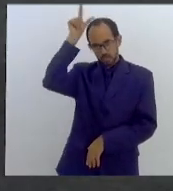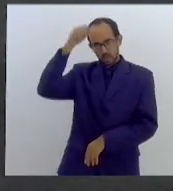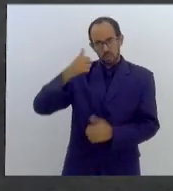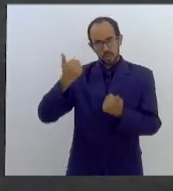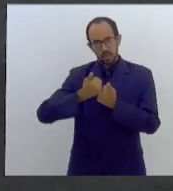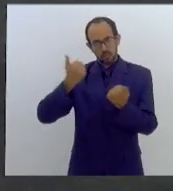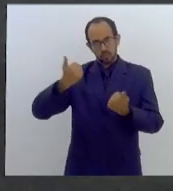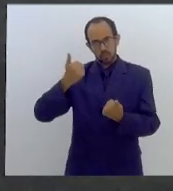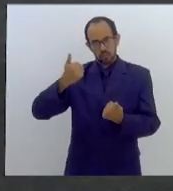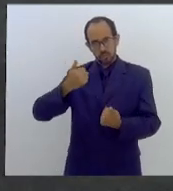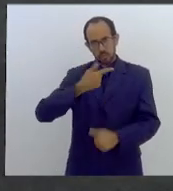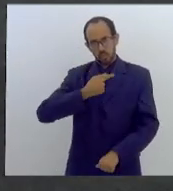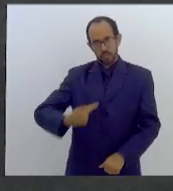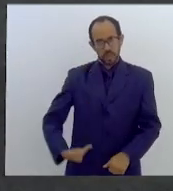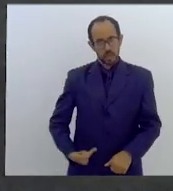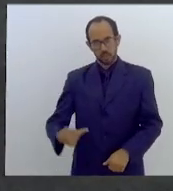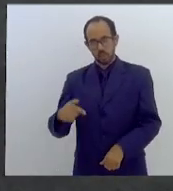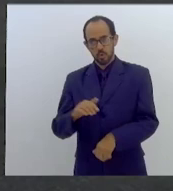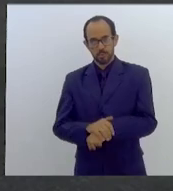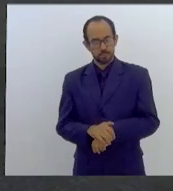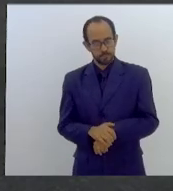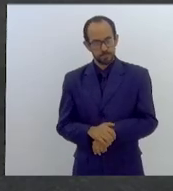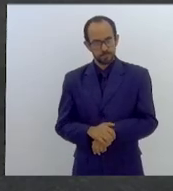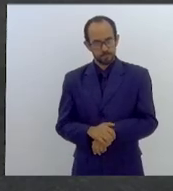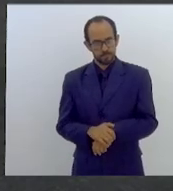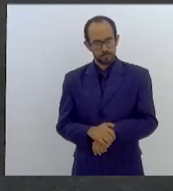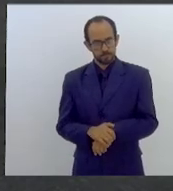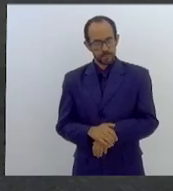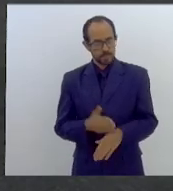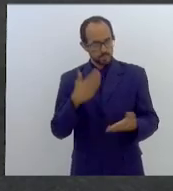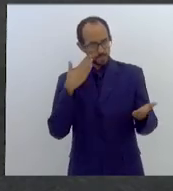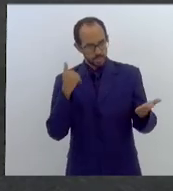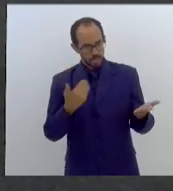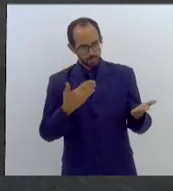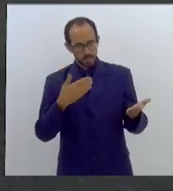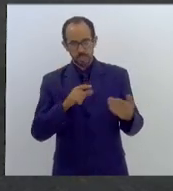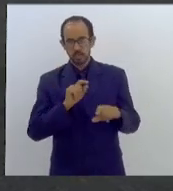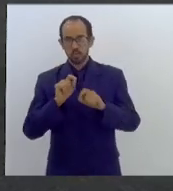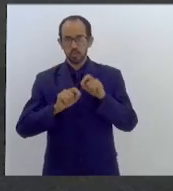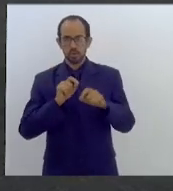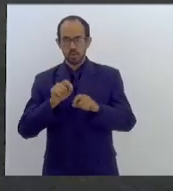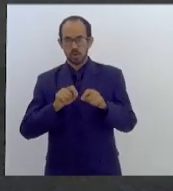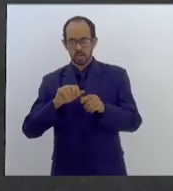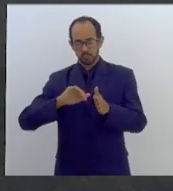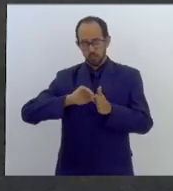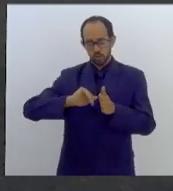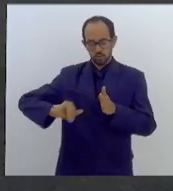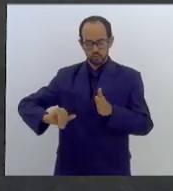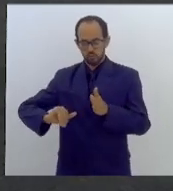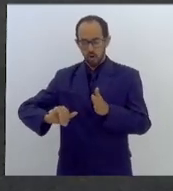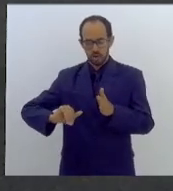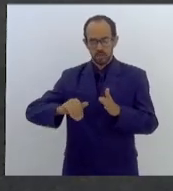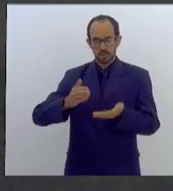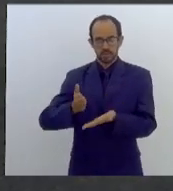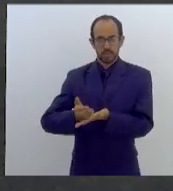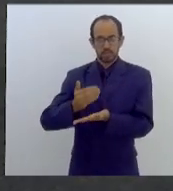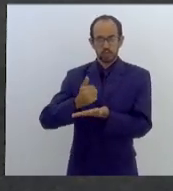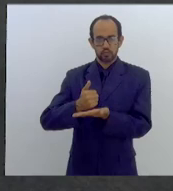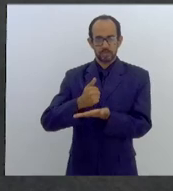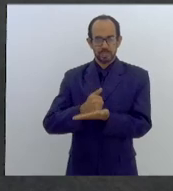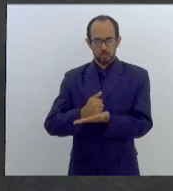vice-governador, ficou excluída da divisão do